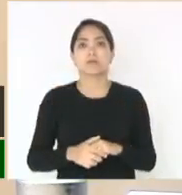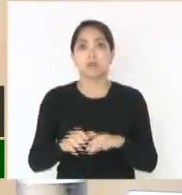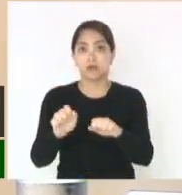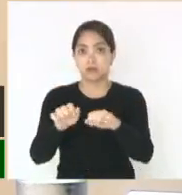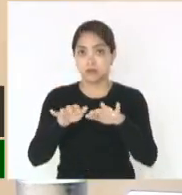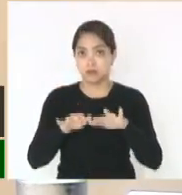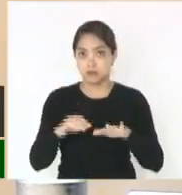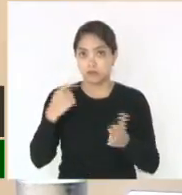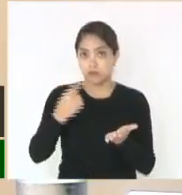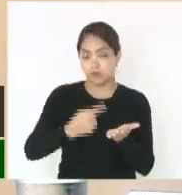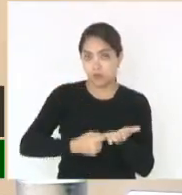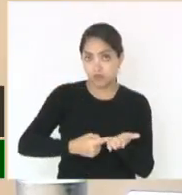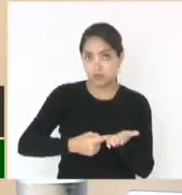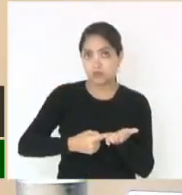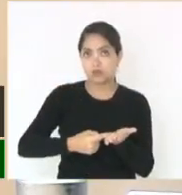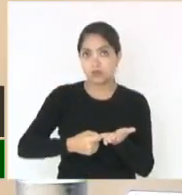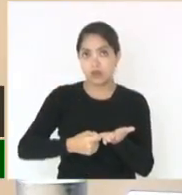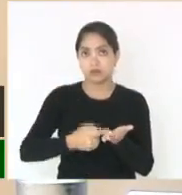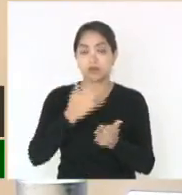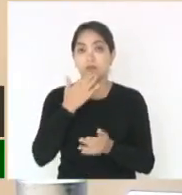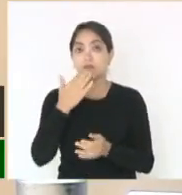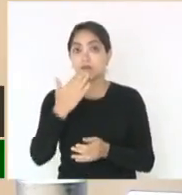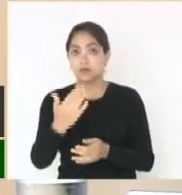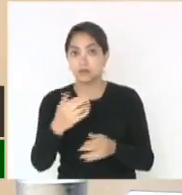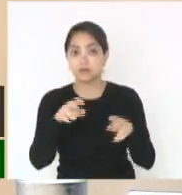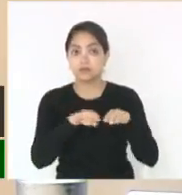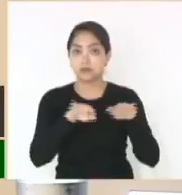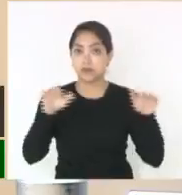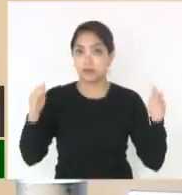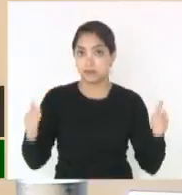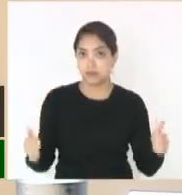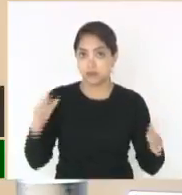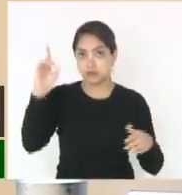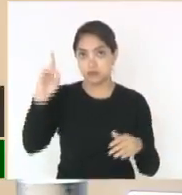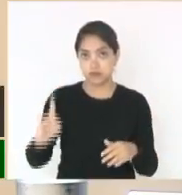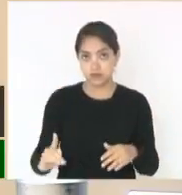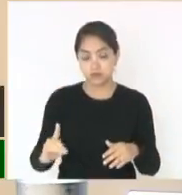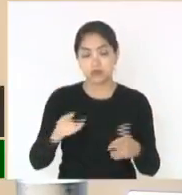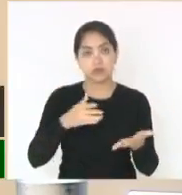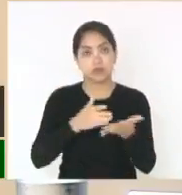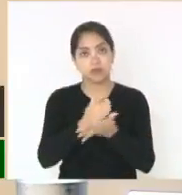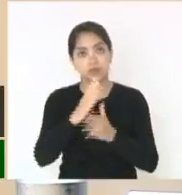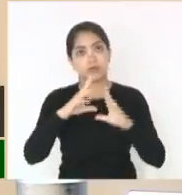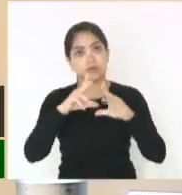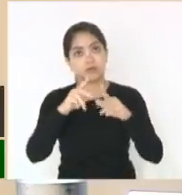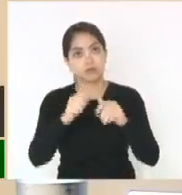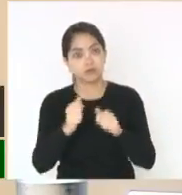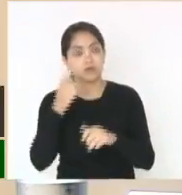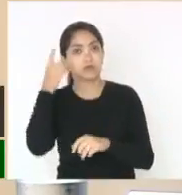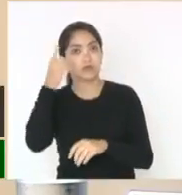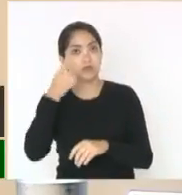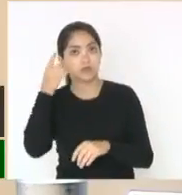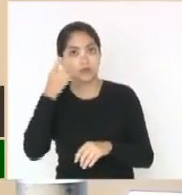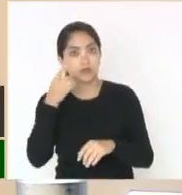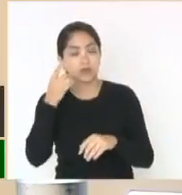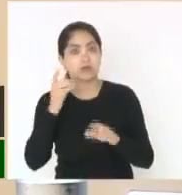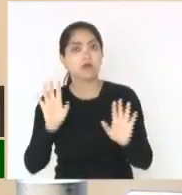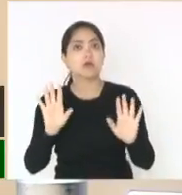foi convocada por solicitação da mesa e aprovada pelos demais parlamentares em